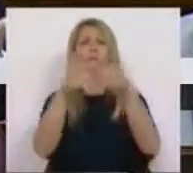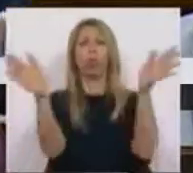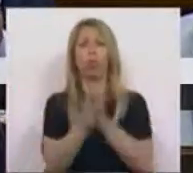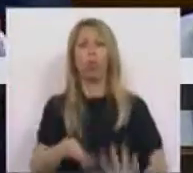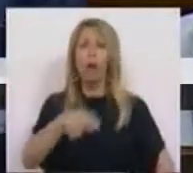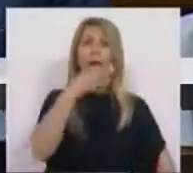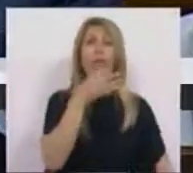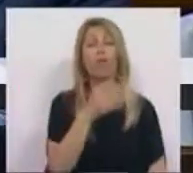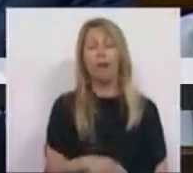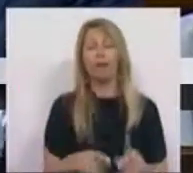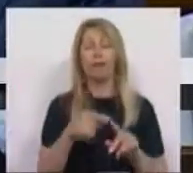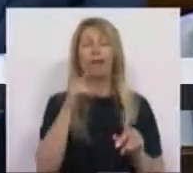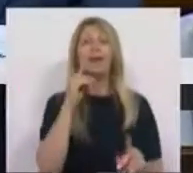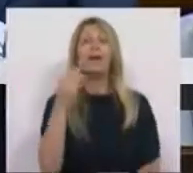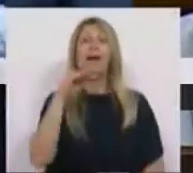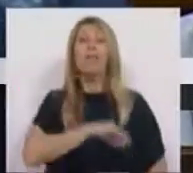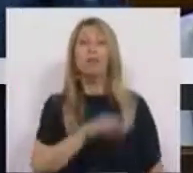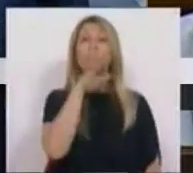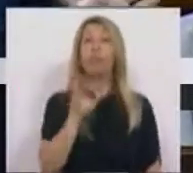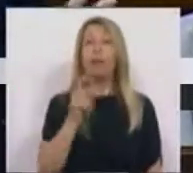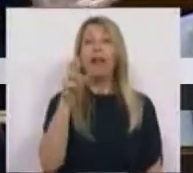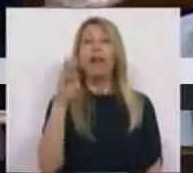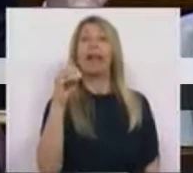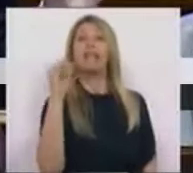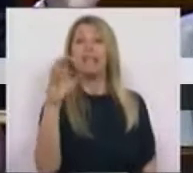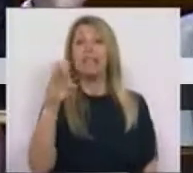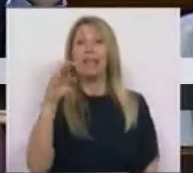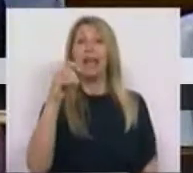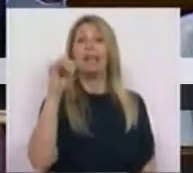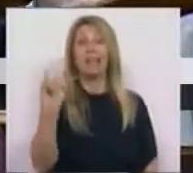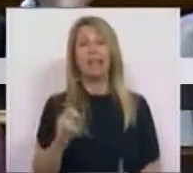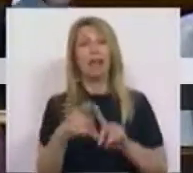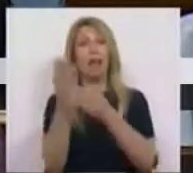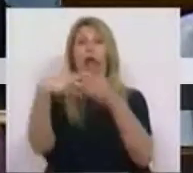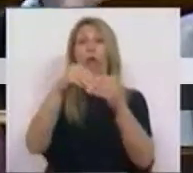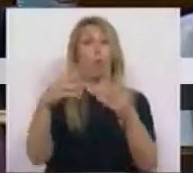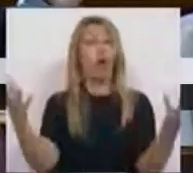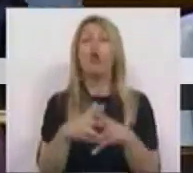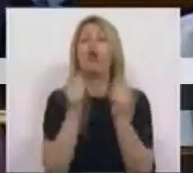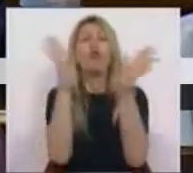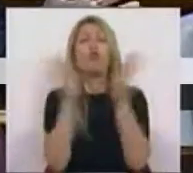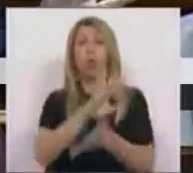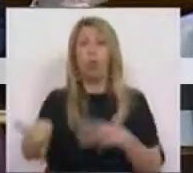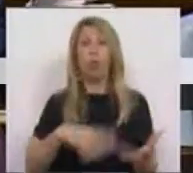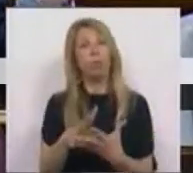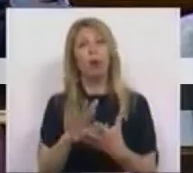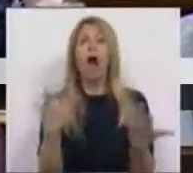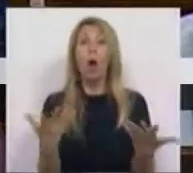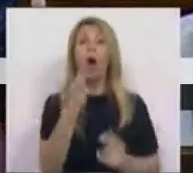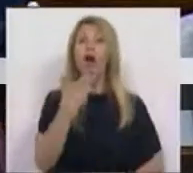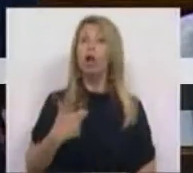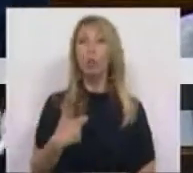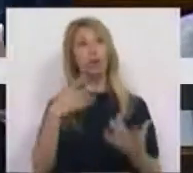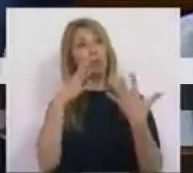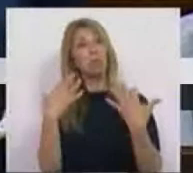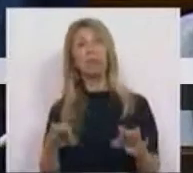Família, RSI, CSI, Subsídio de Desemprego, tudo com pensões. Não foi capaz de responder a uma pergunta simples, em que